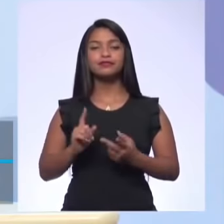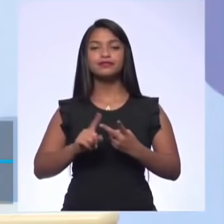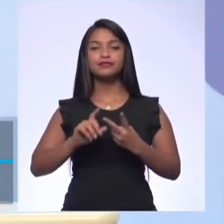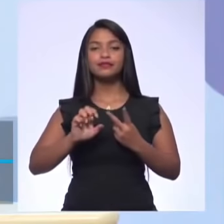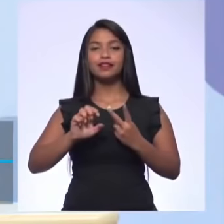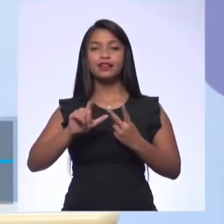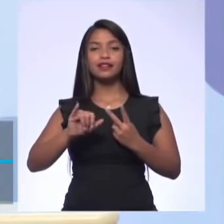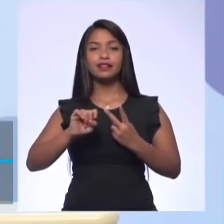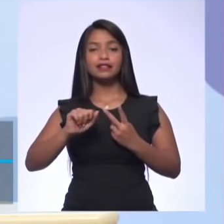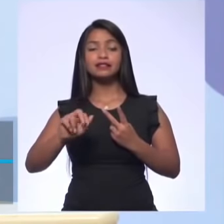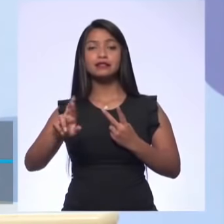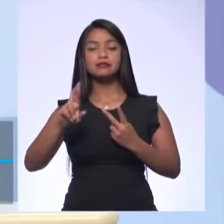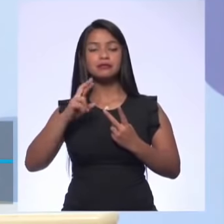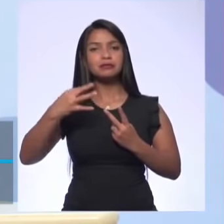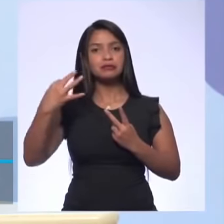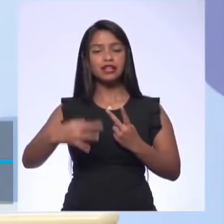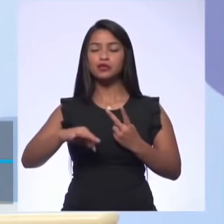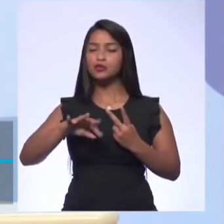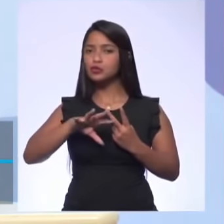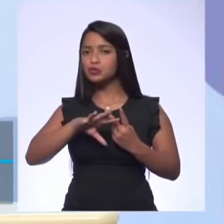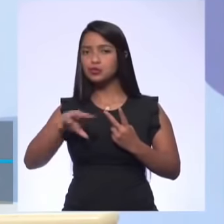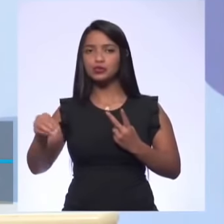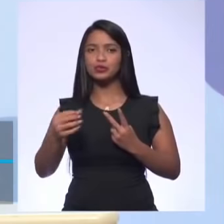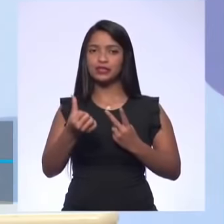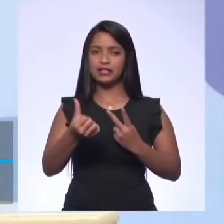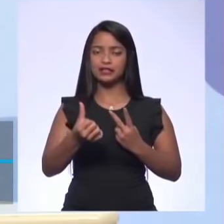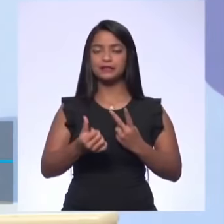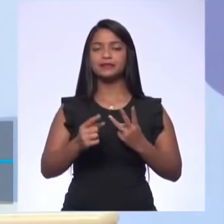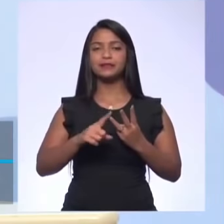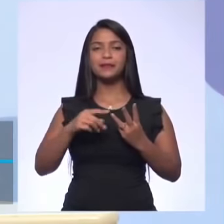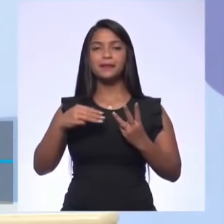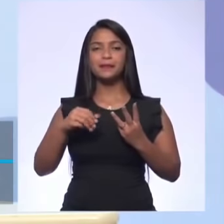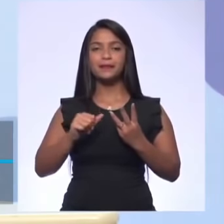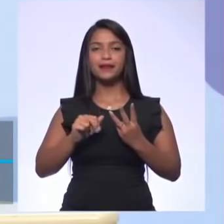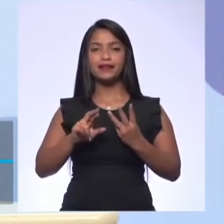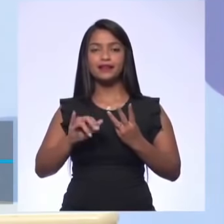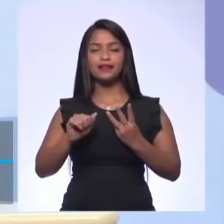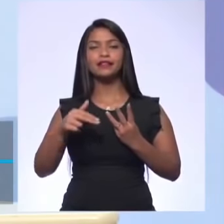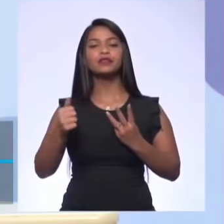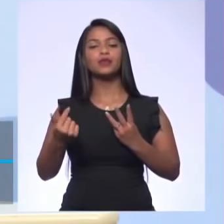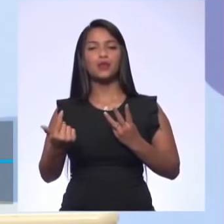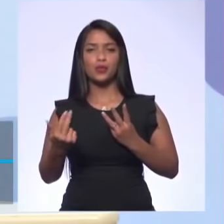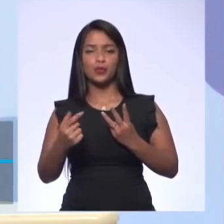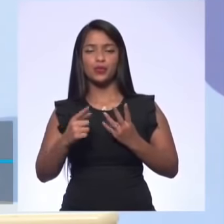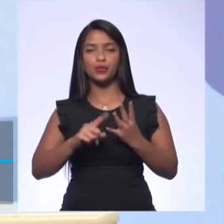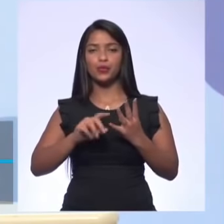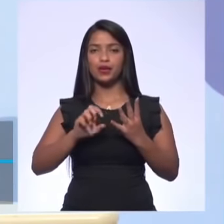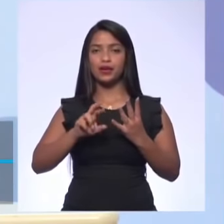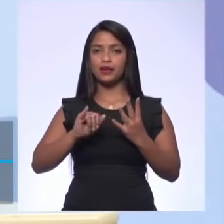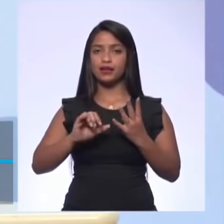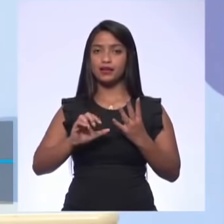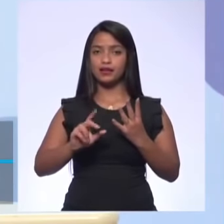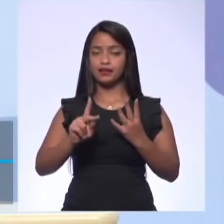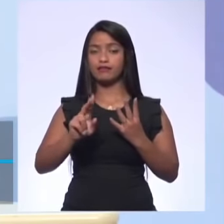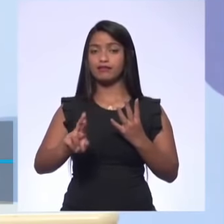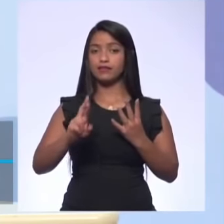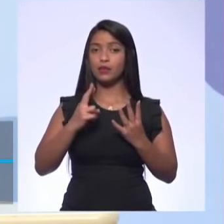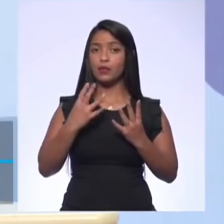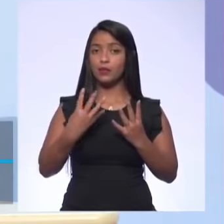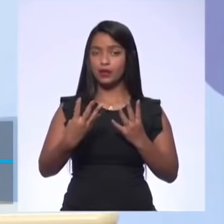all of them, todas elas, 6 of 6. Mariana também, 6 of 6. O Eric, 4 of 6. Paulo Henrique, 6